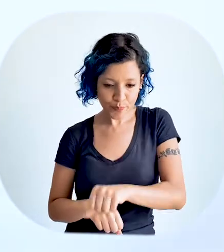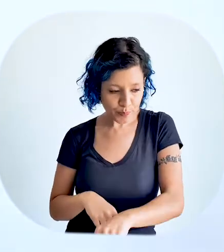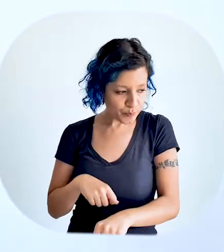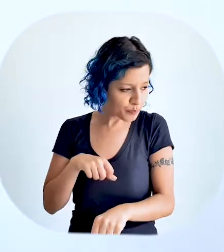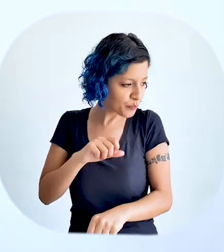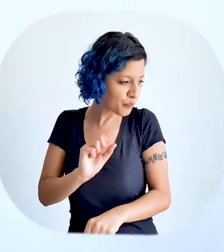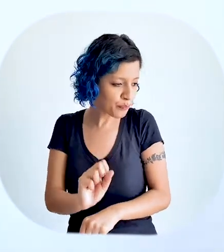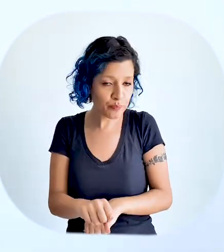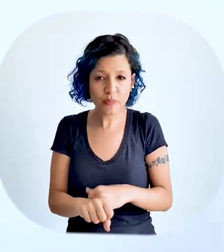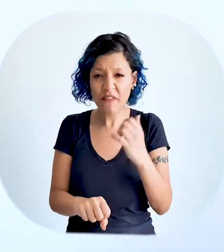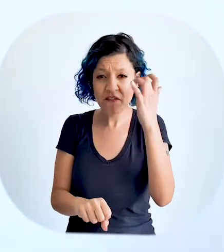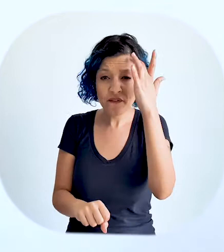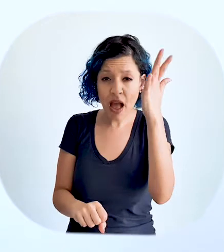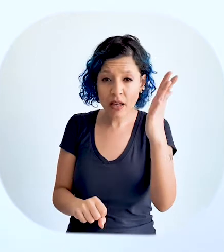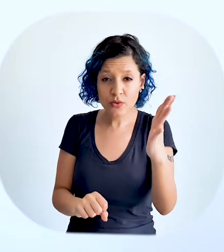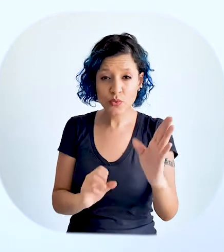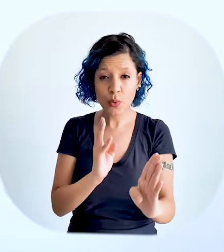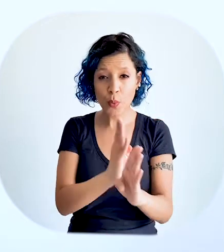de comida fácil.